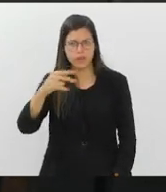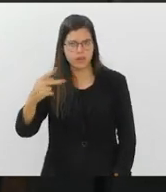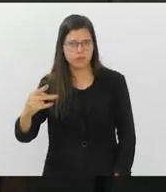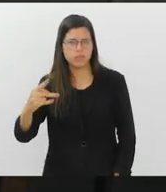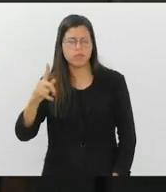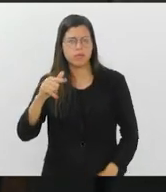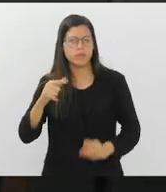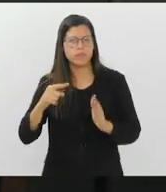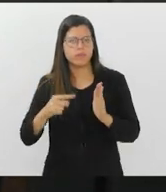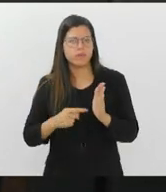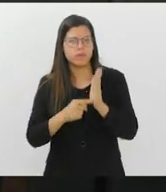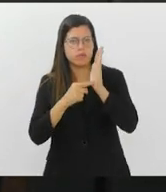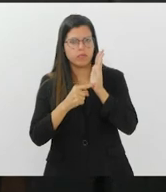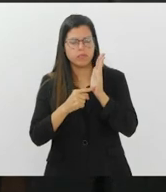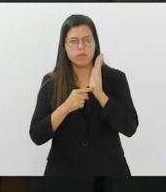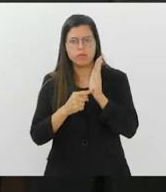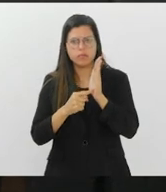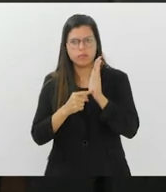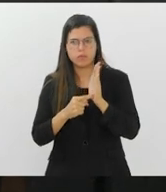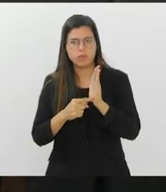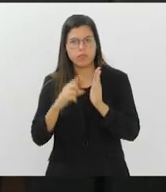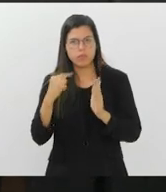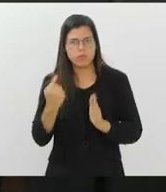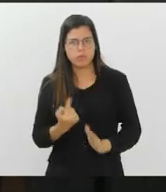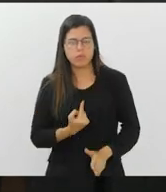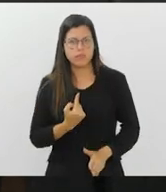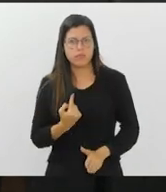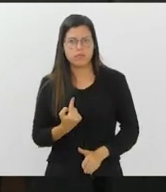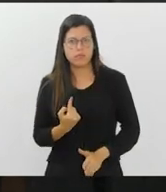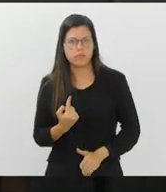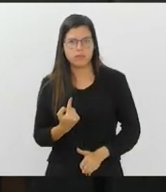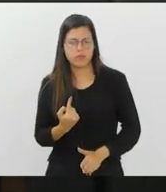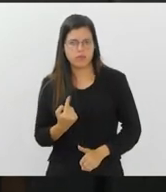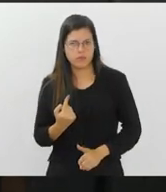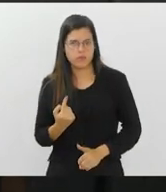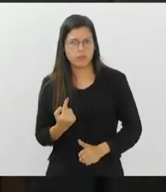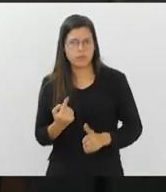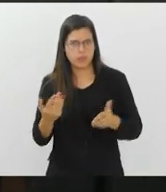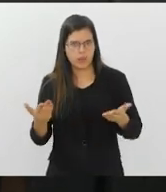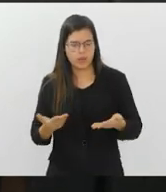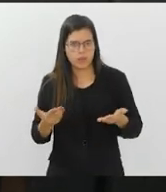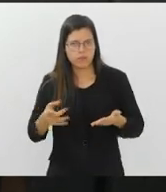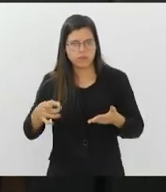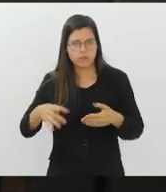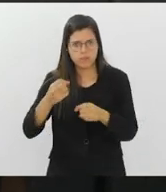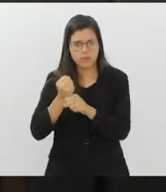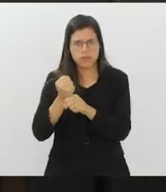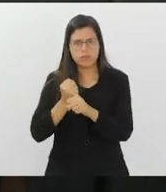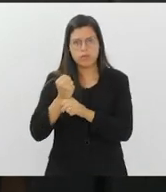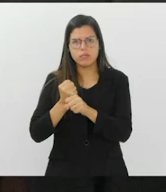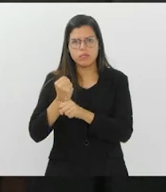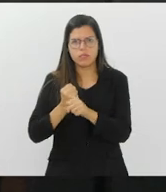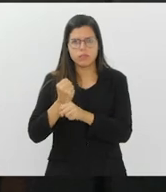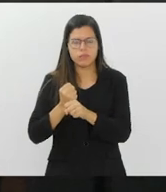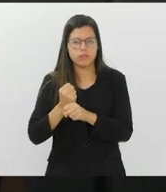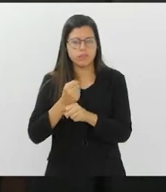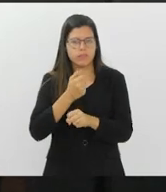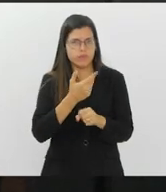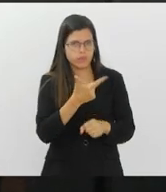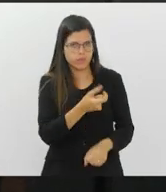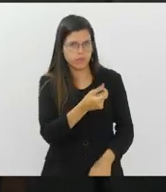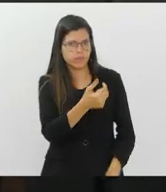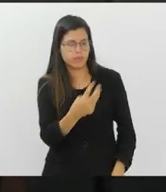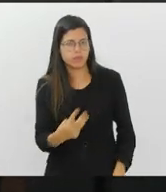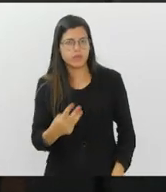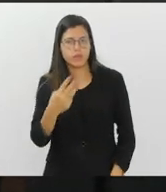de Intermediação Preliminar, em que nós recebemos, hoje, no último ano, 2023, foram 350 mil